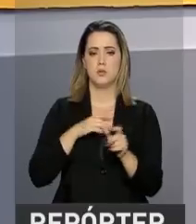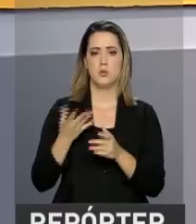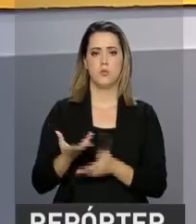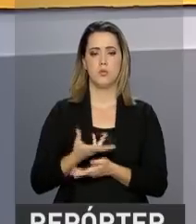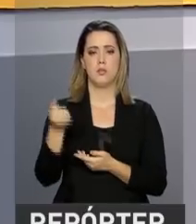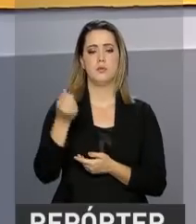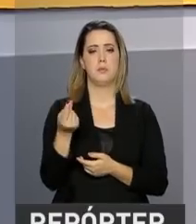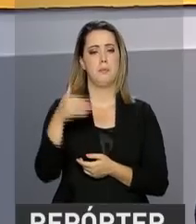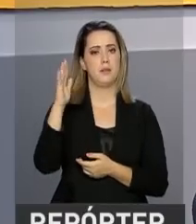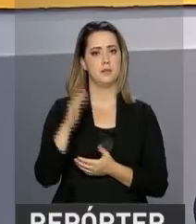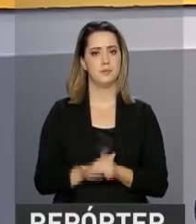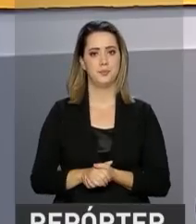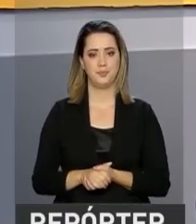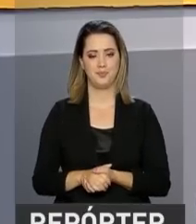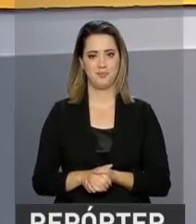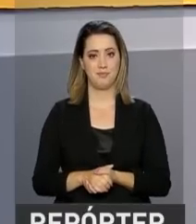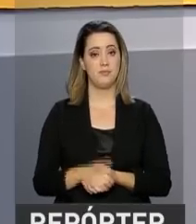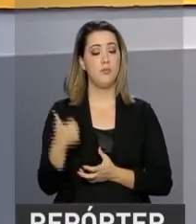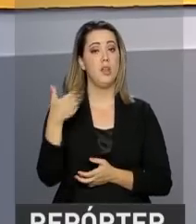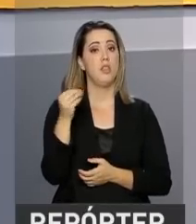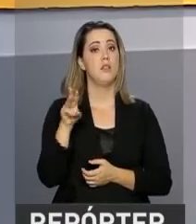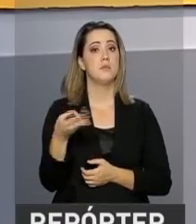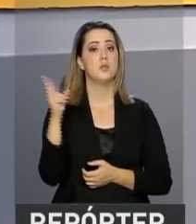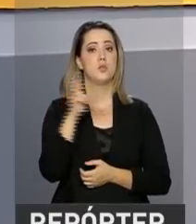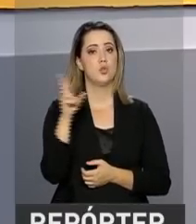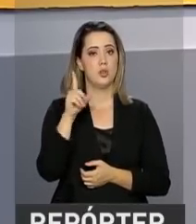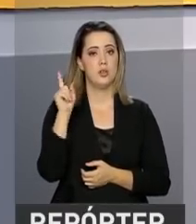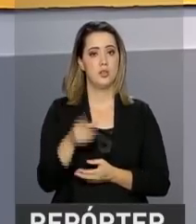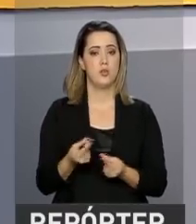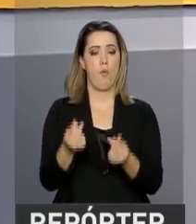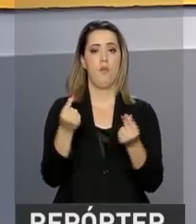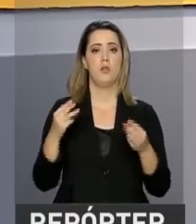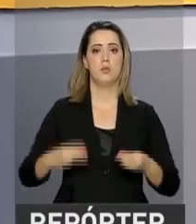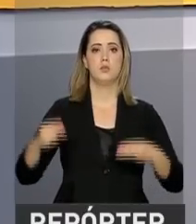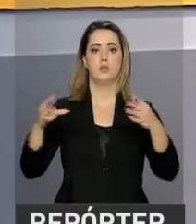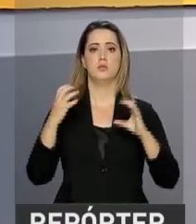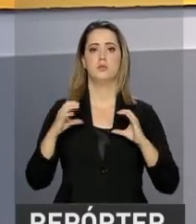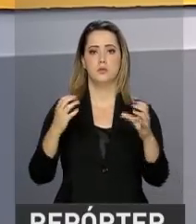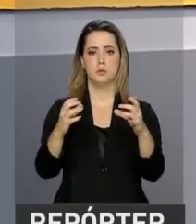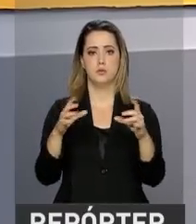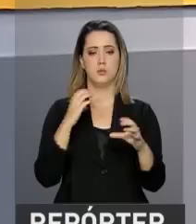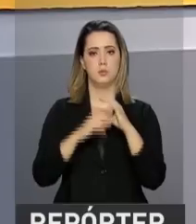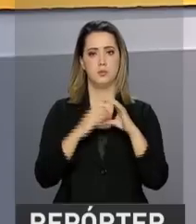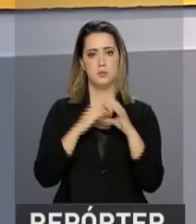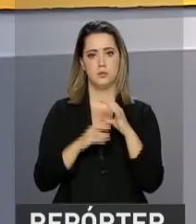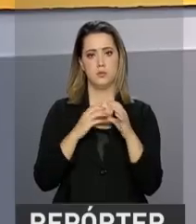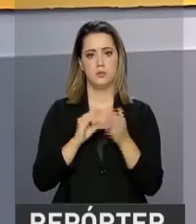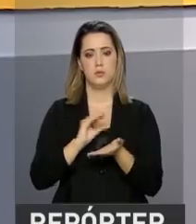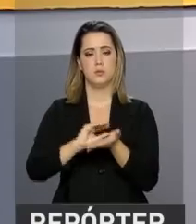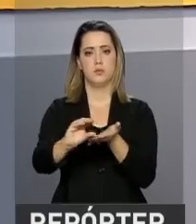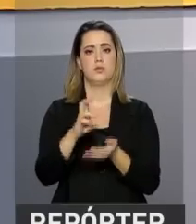mais R 10 milhões de reais Esse é o valor que o ministério da Ciência Tecnologia inovações e comunicações